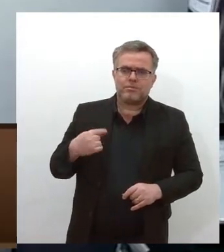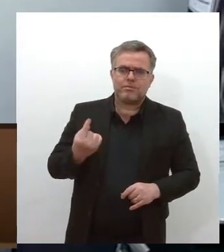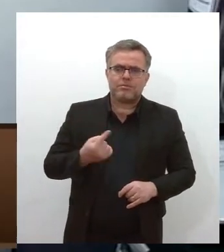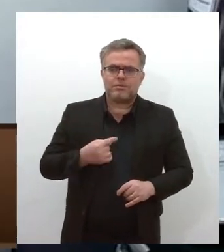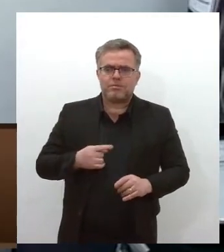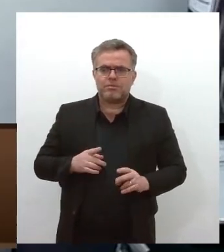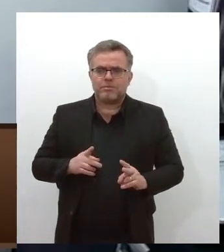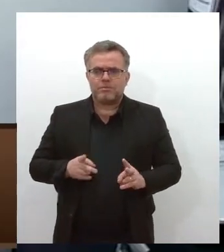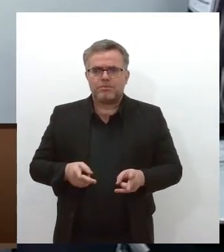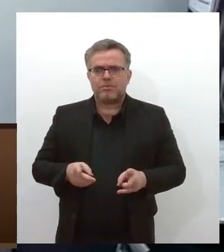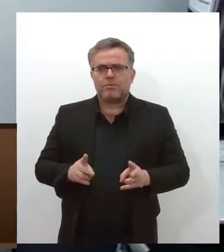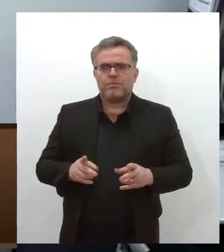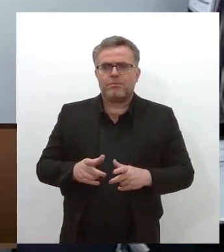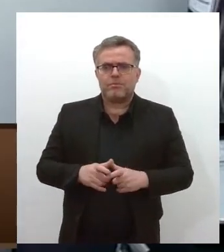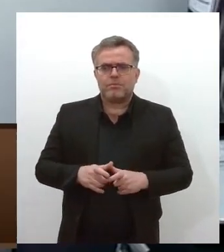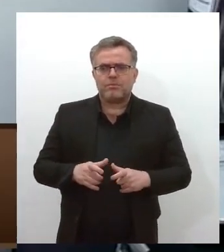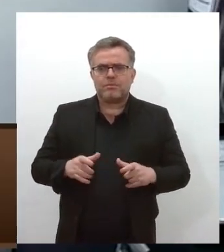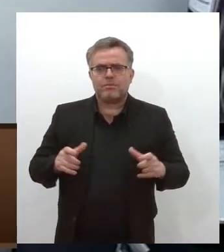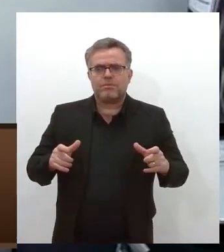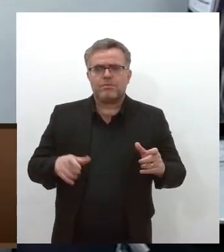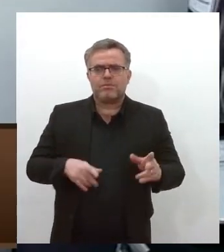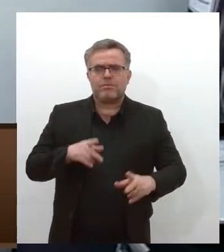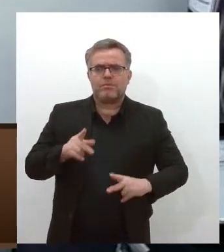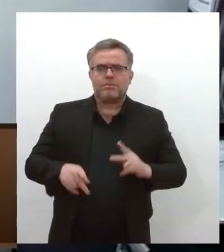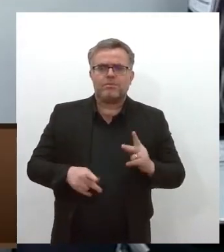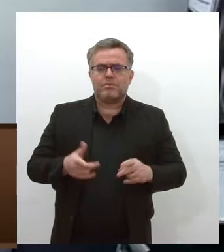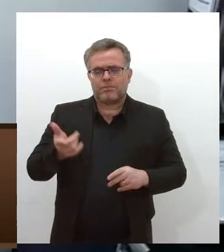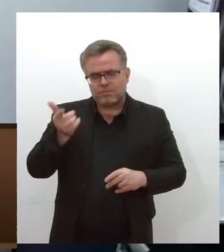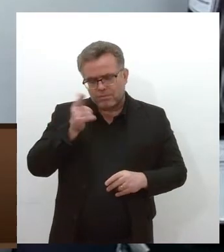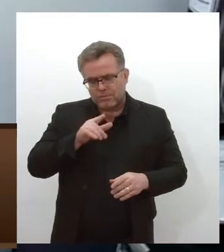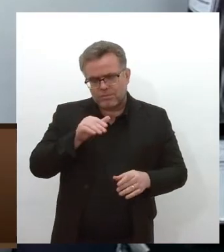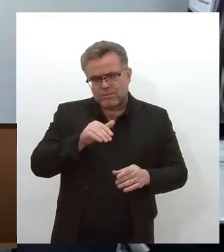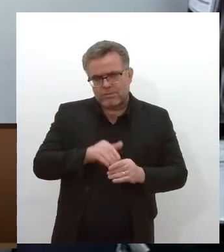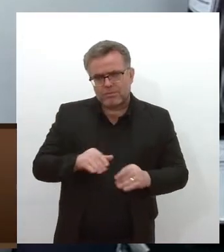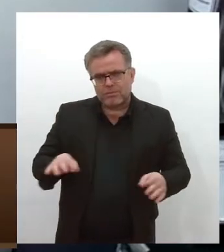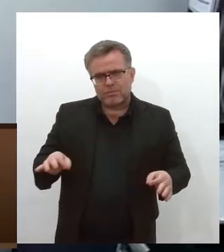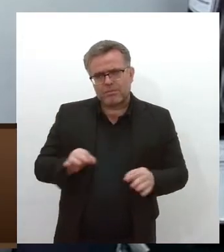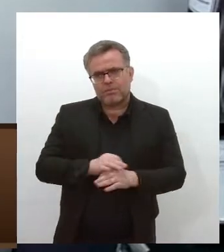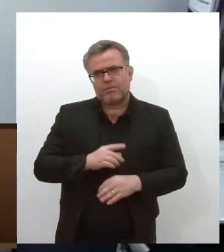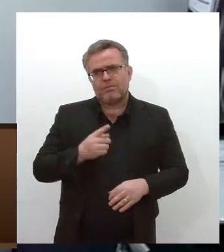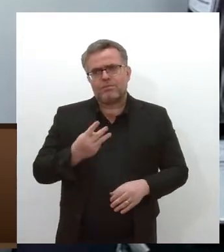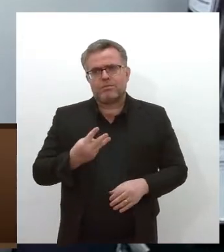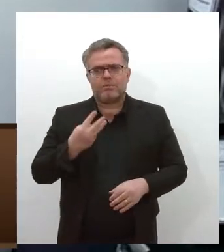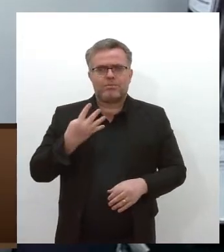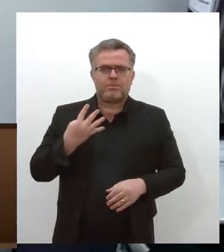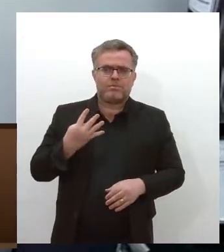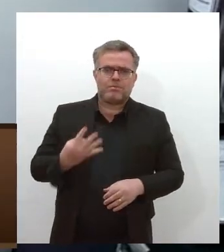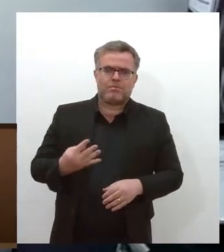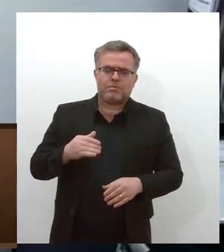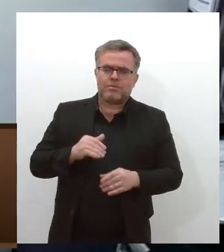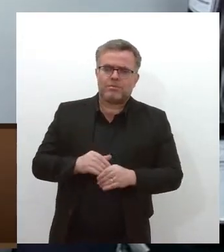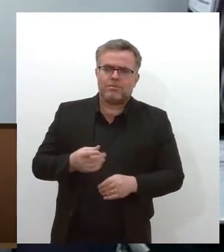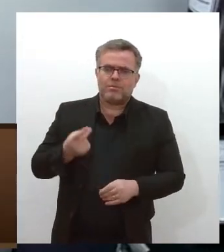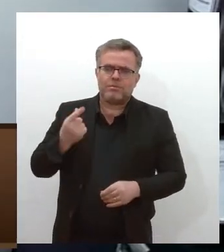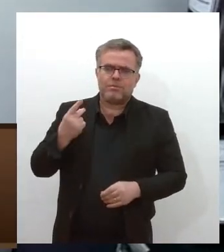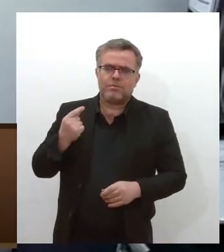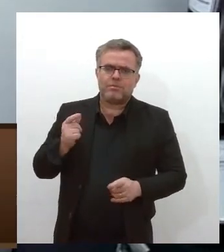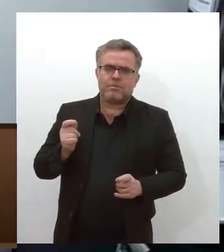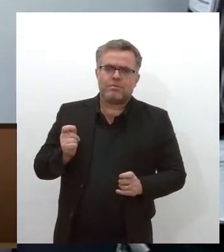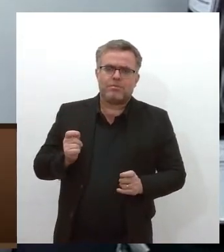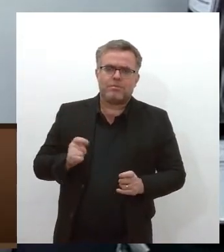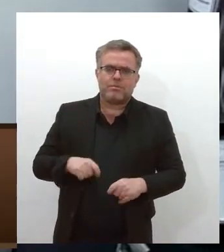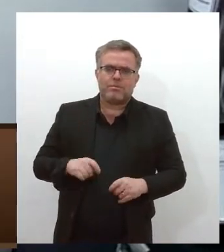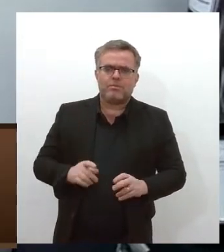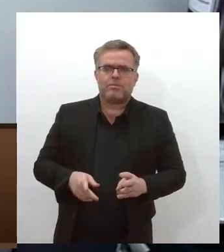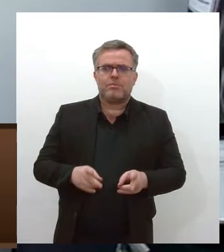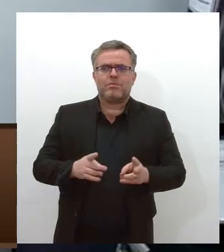da população consegue voltar até mais do que 3-4 eleições anteriores e lembrar de quem votou para presidente ou